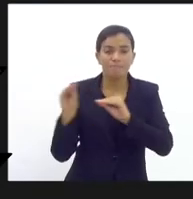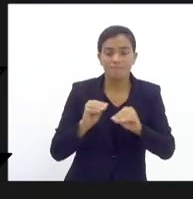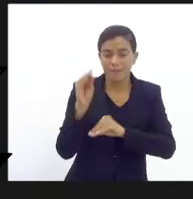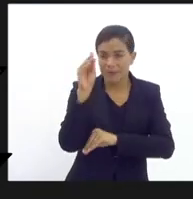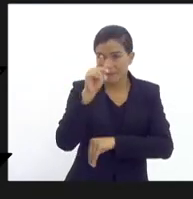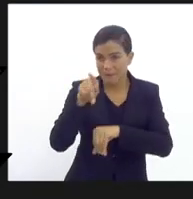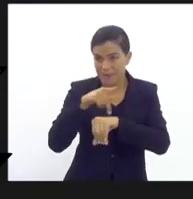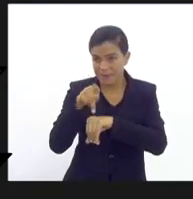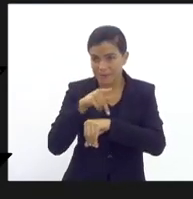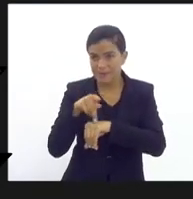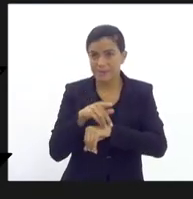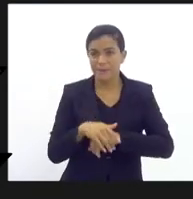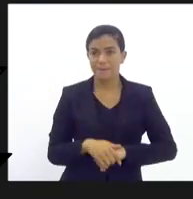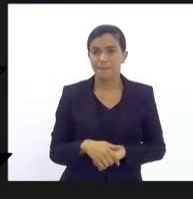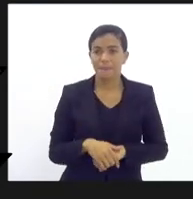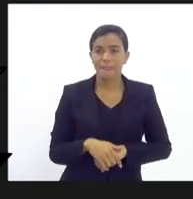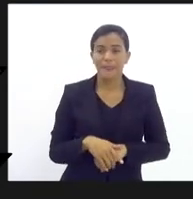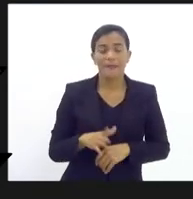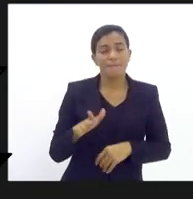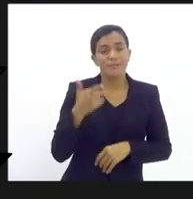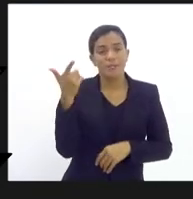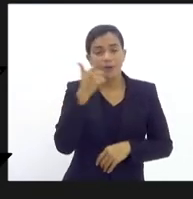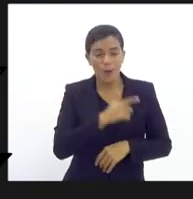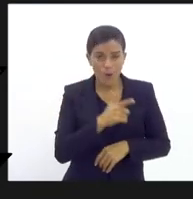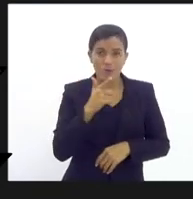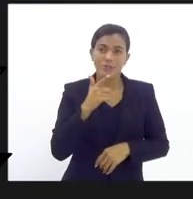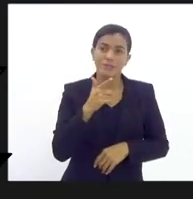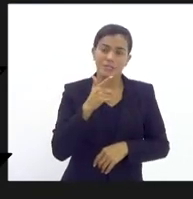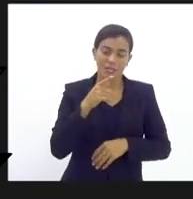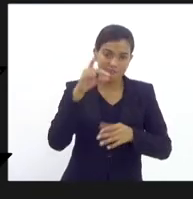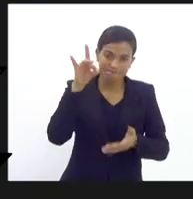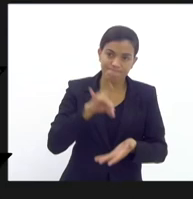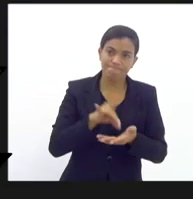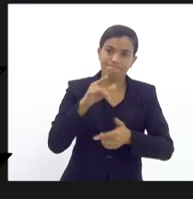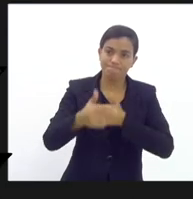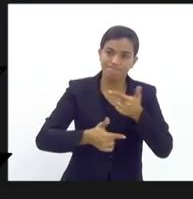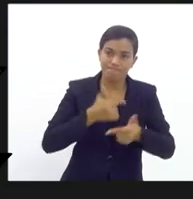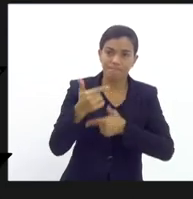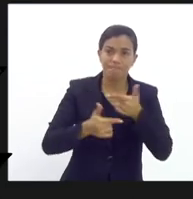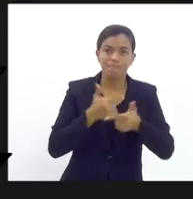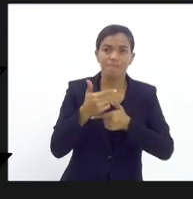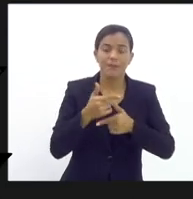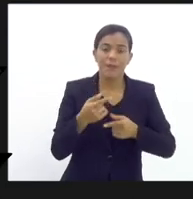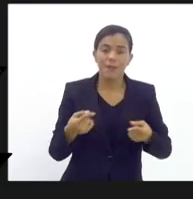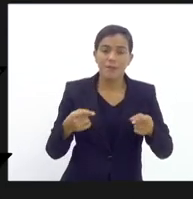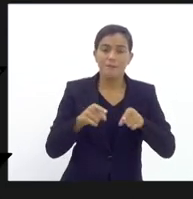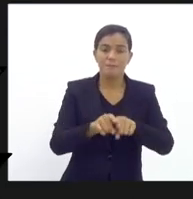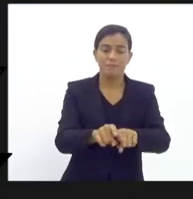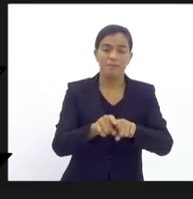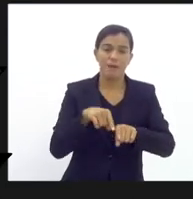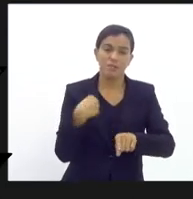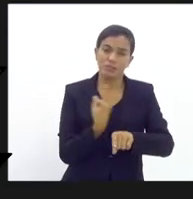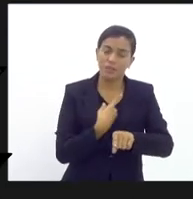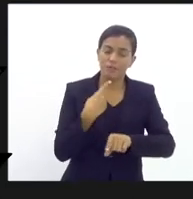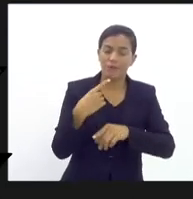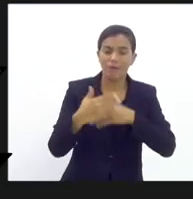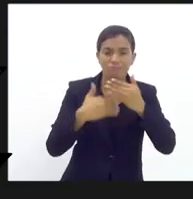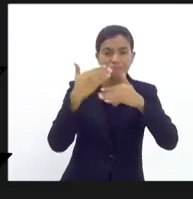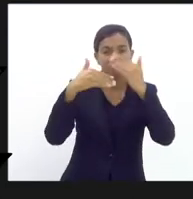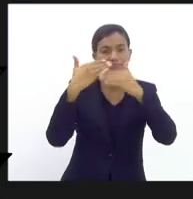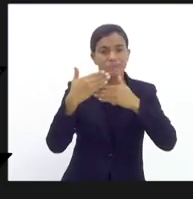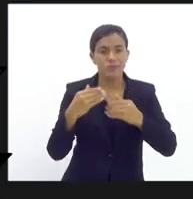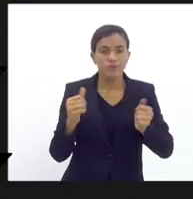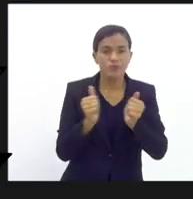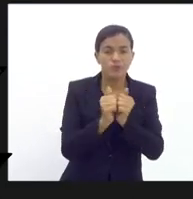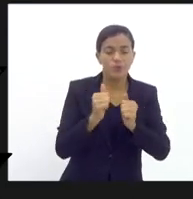zero aqui da nossa gestão todas e todos para que a gente consiga fazer de fato efetivo né em paralelo a gente está construindo no âmbito do Ministério